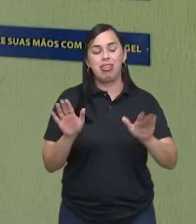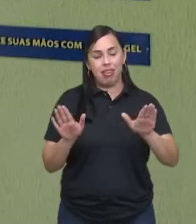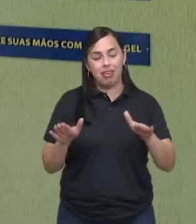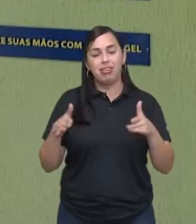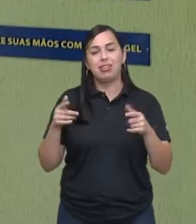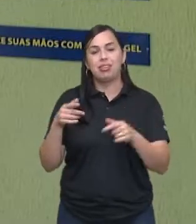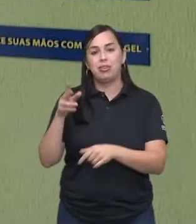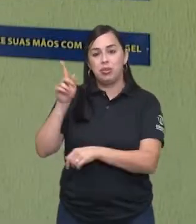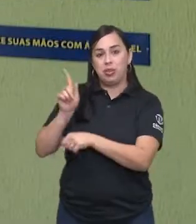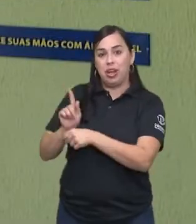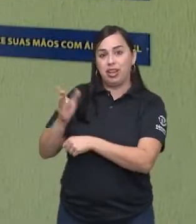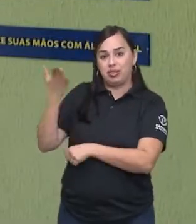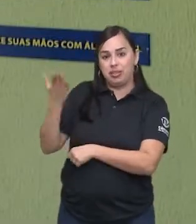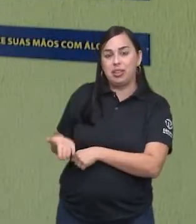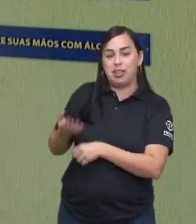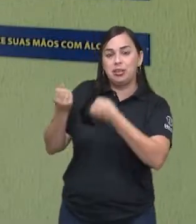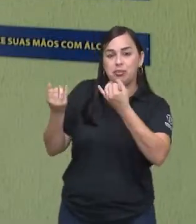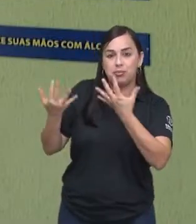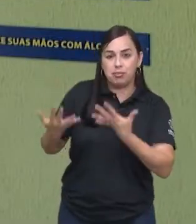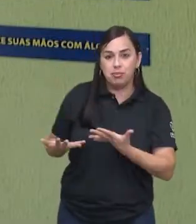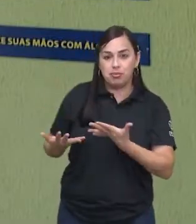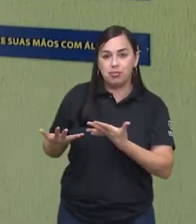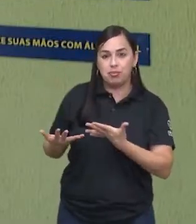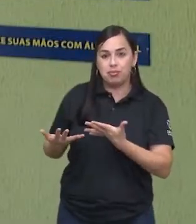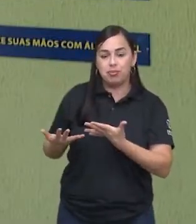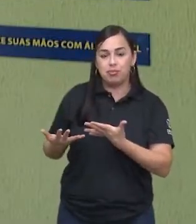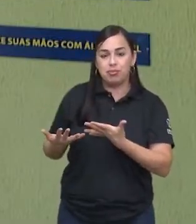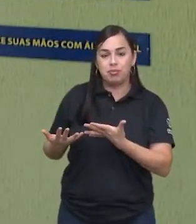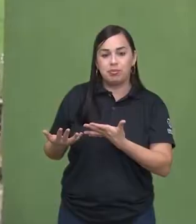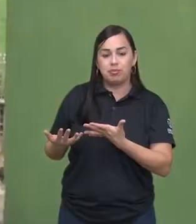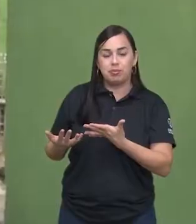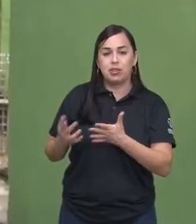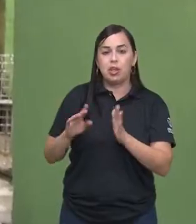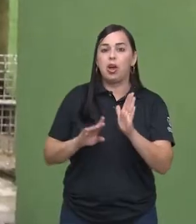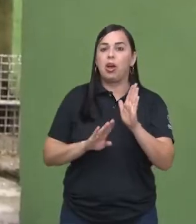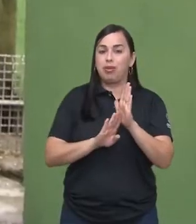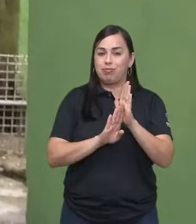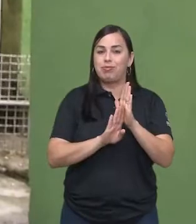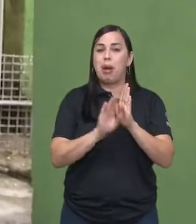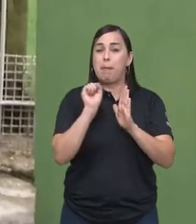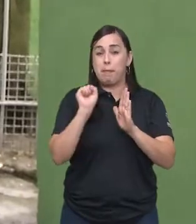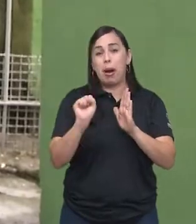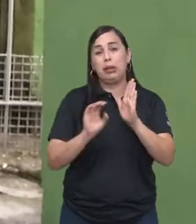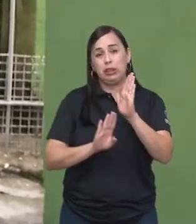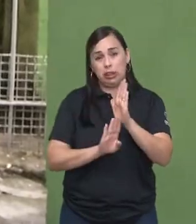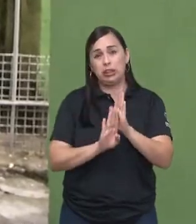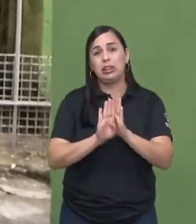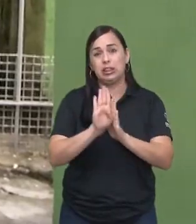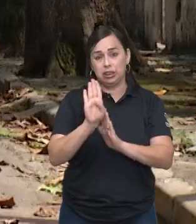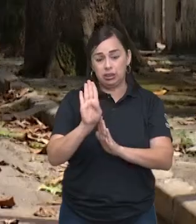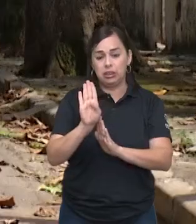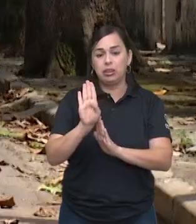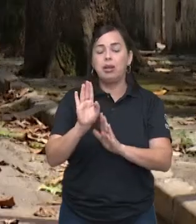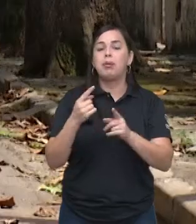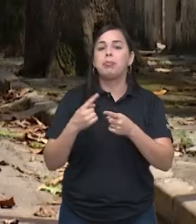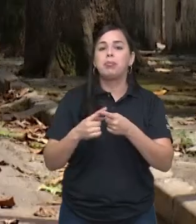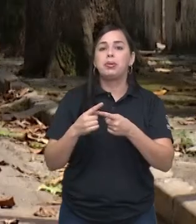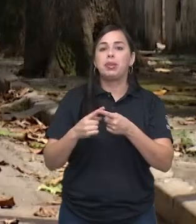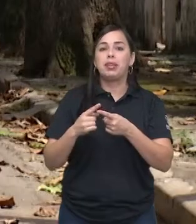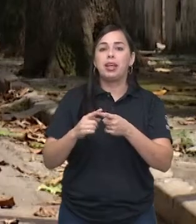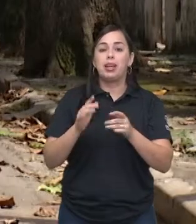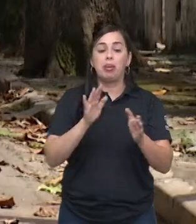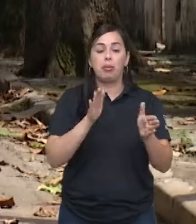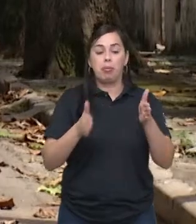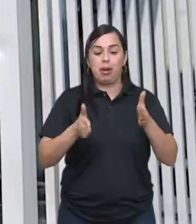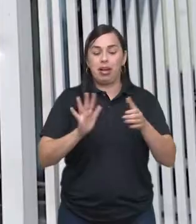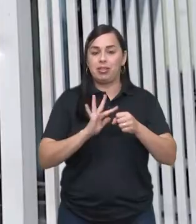Ainda assim, segundo o gerente do Centro de Controle de Zoonoses, esse número pode estar subnotificado, já que por conta